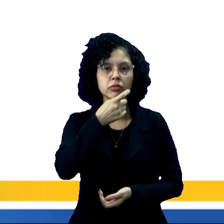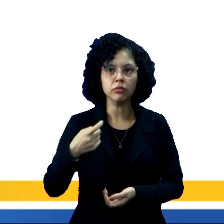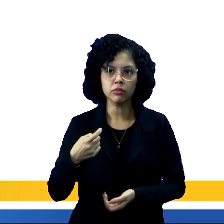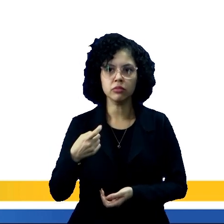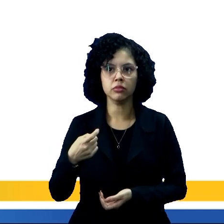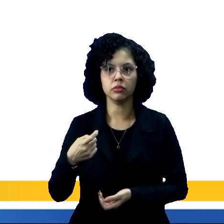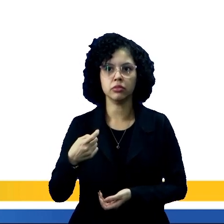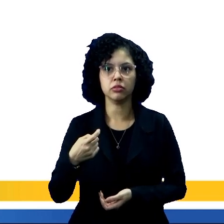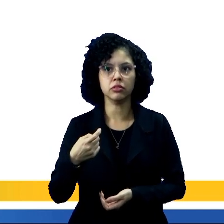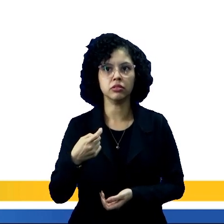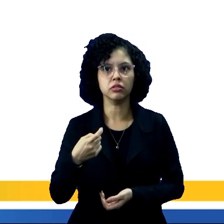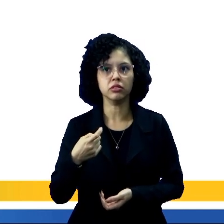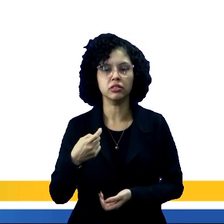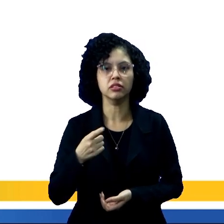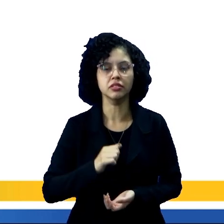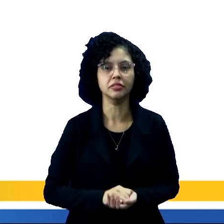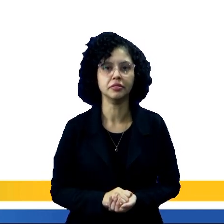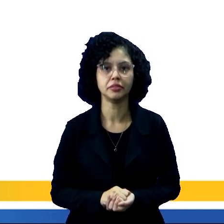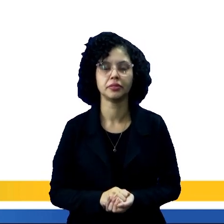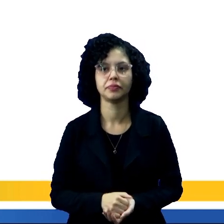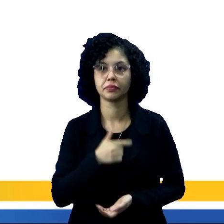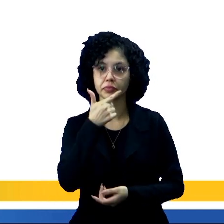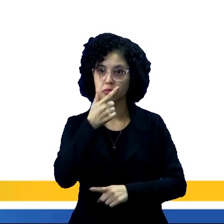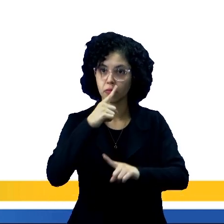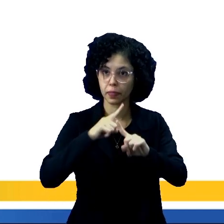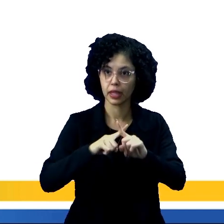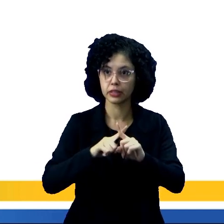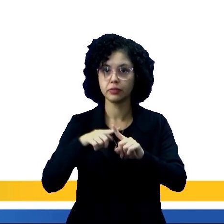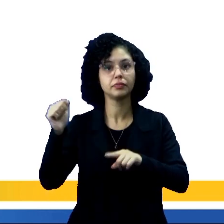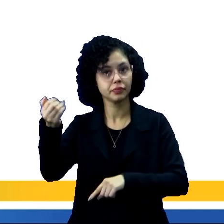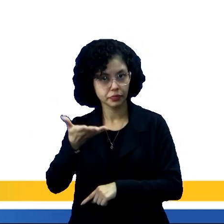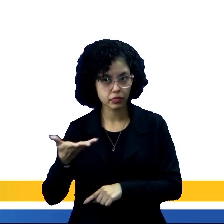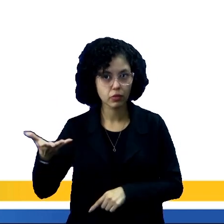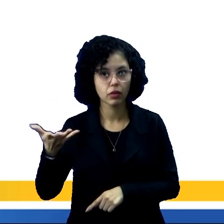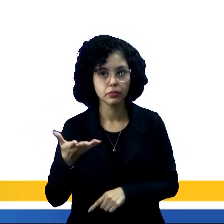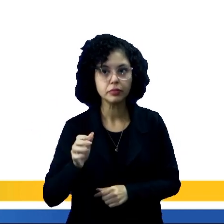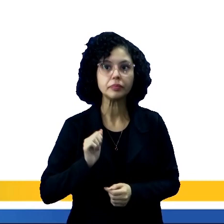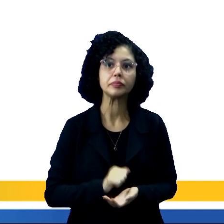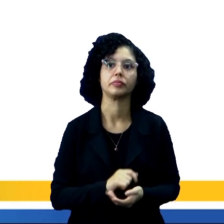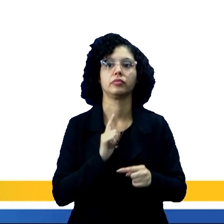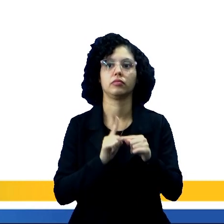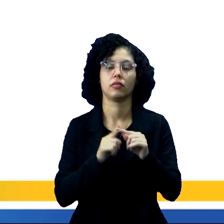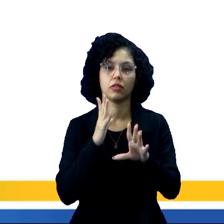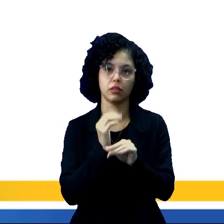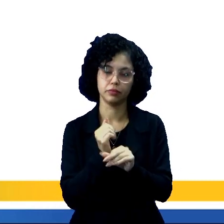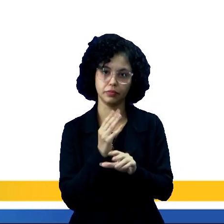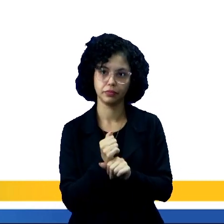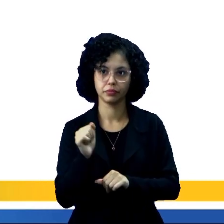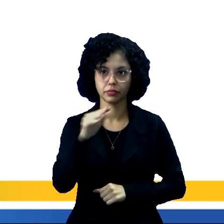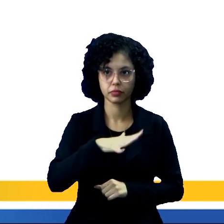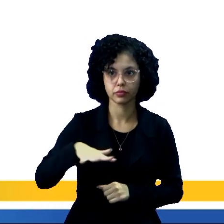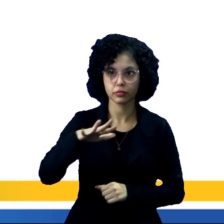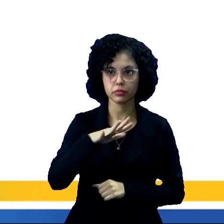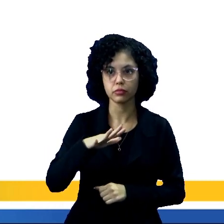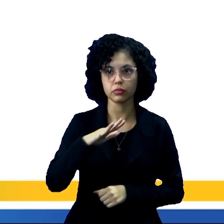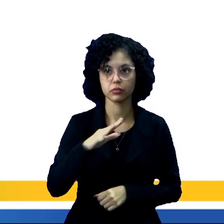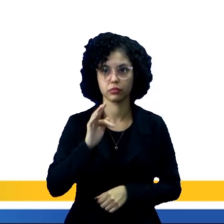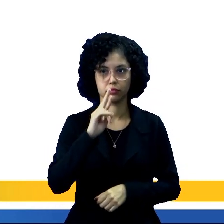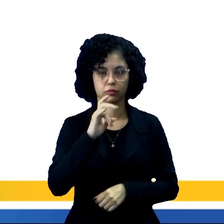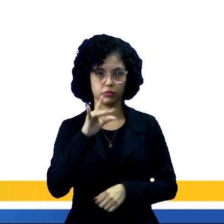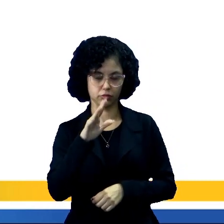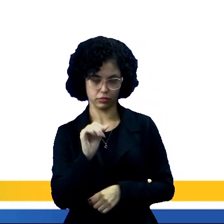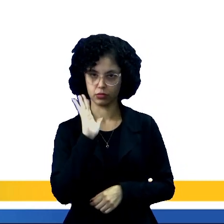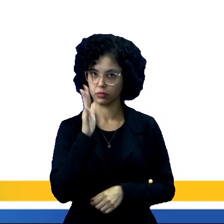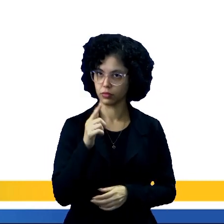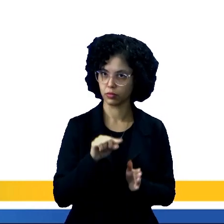a 2, tá? A 2 vezes a área da base mais a área lateral. Então aí nós